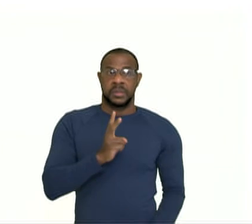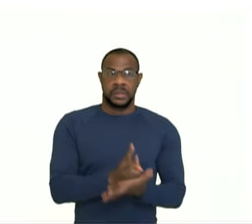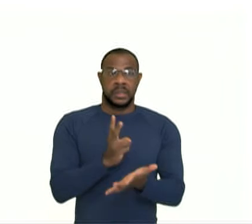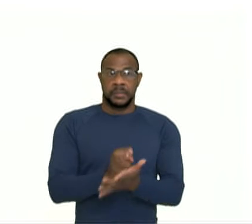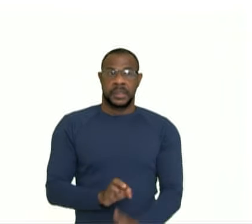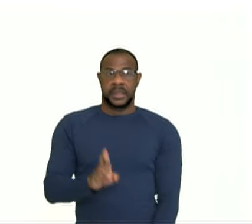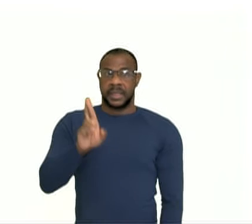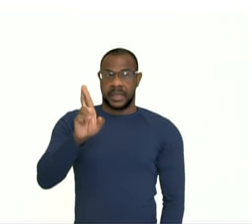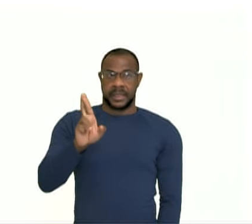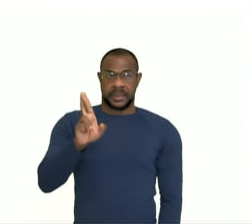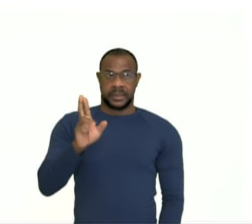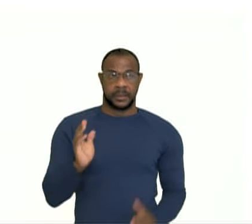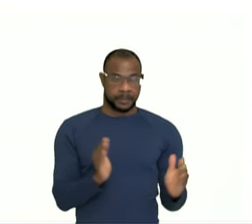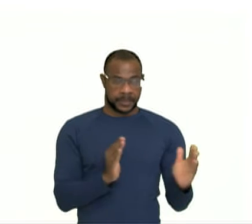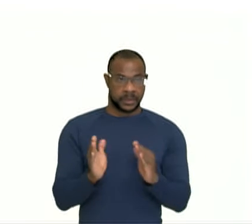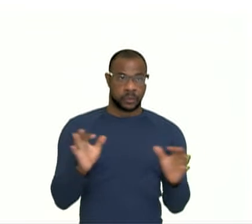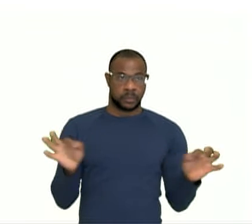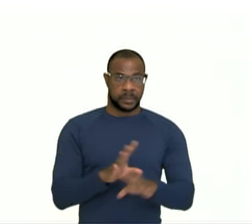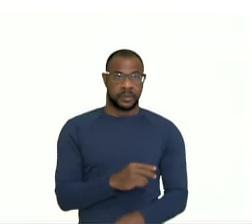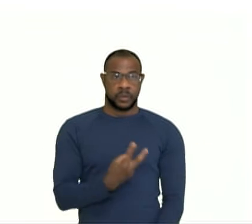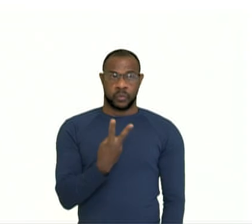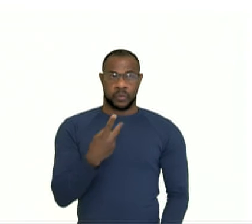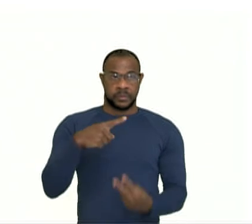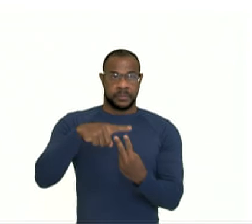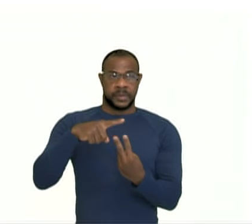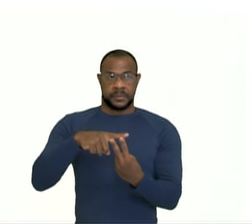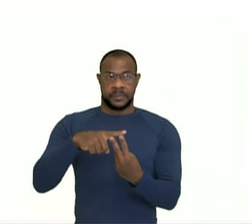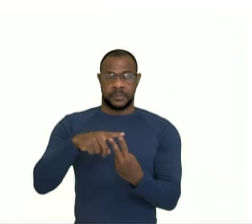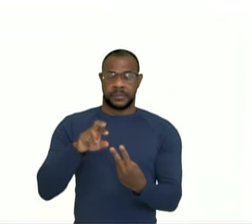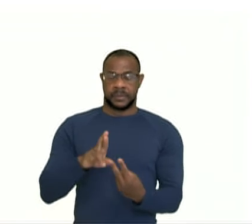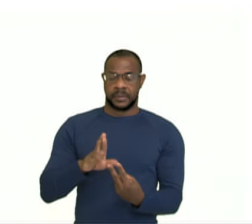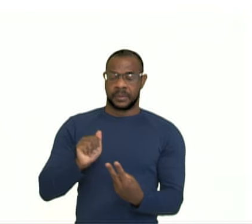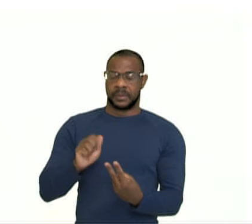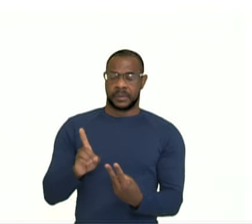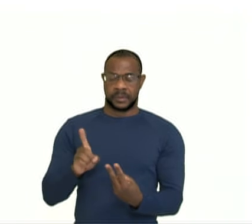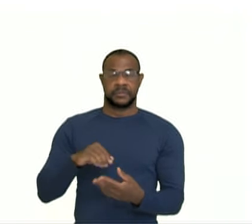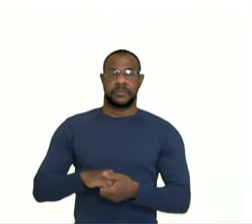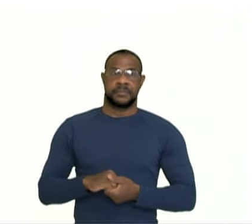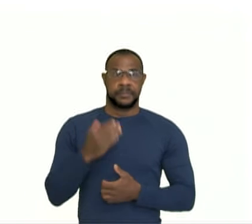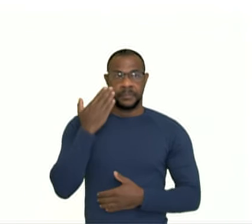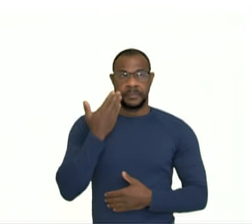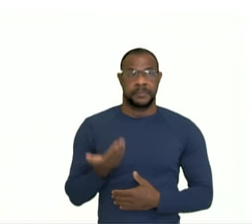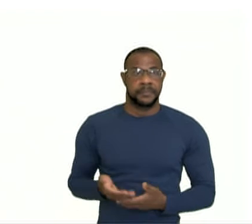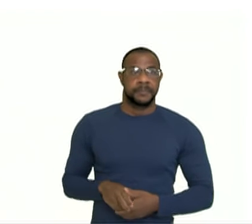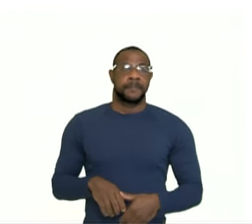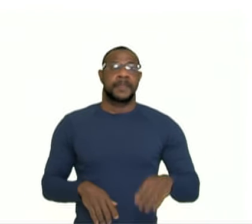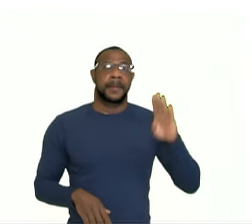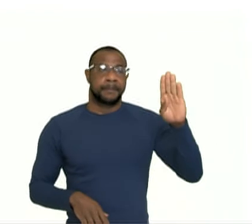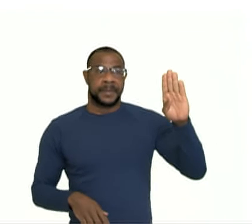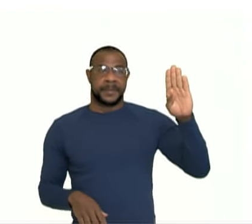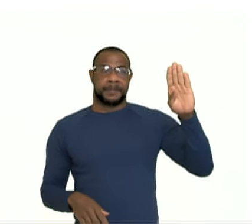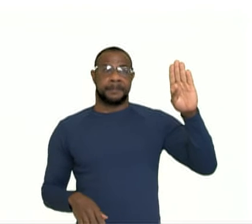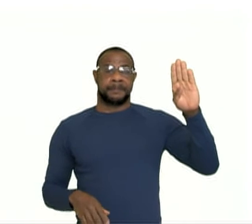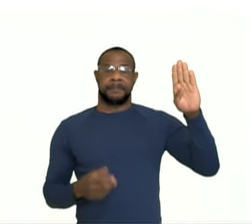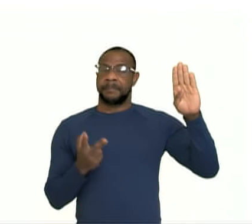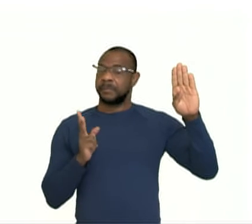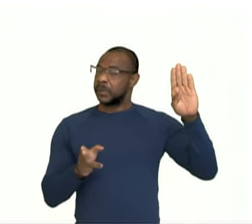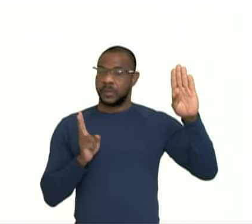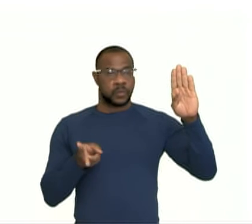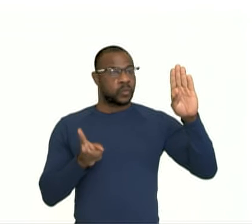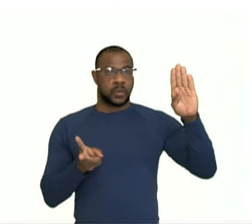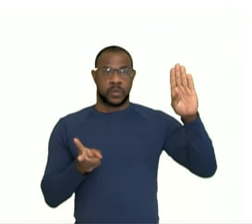completo é 2π radianos, certo? E para a letra B, como é que ficou? Então, a mesma forma, eu